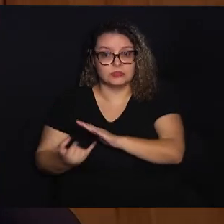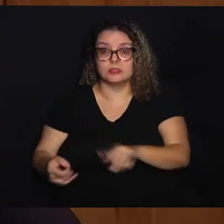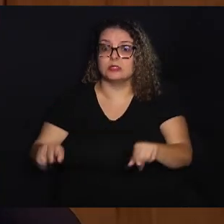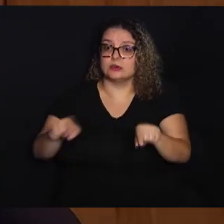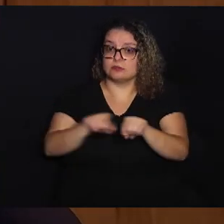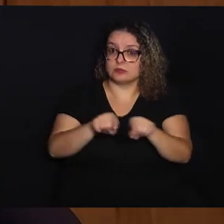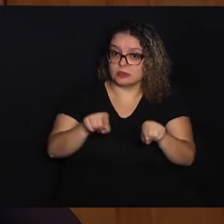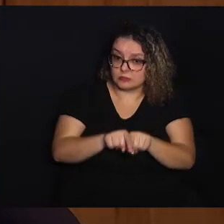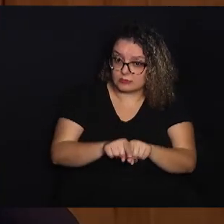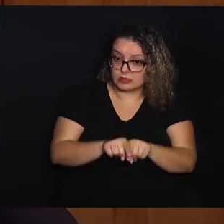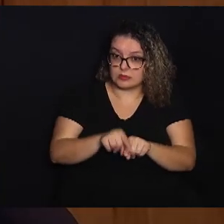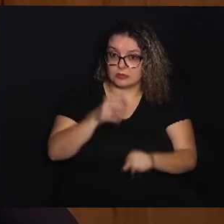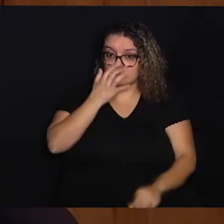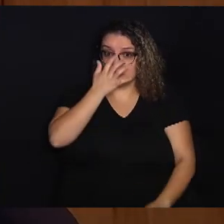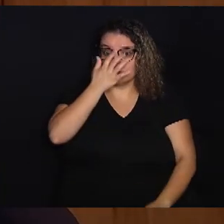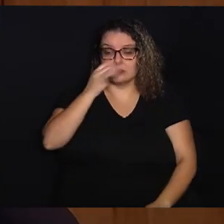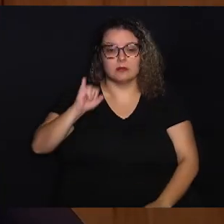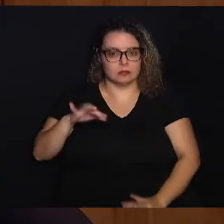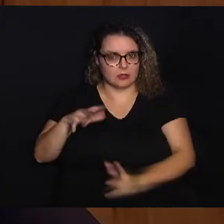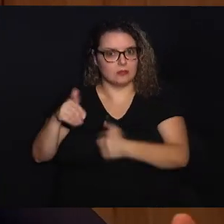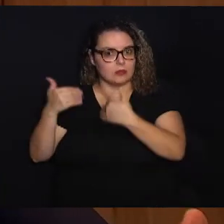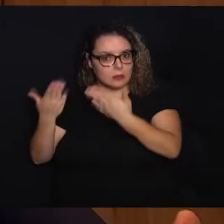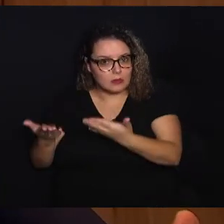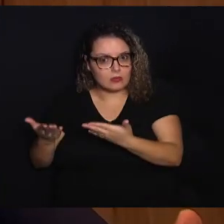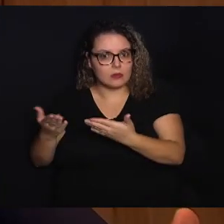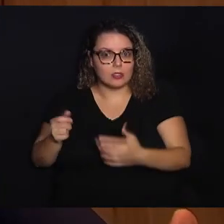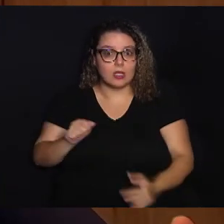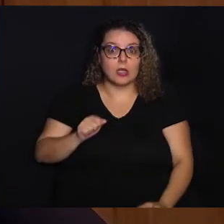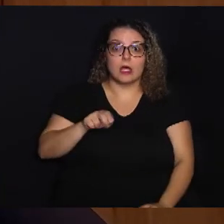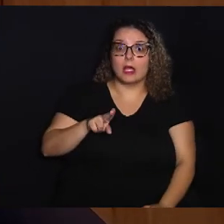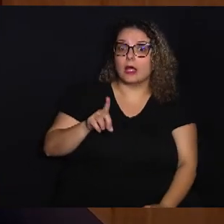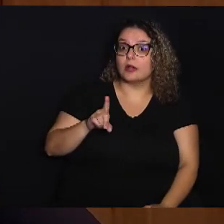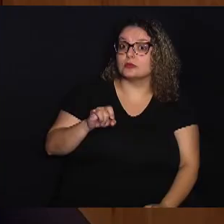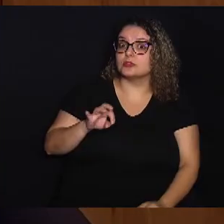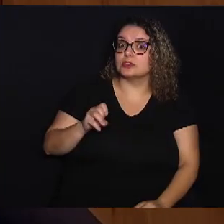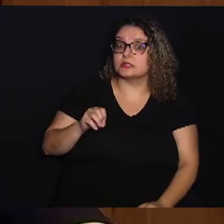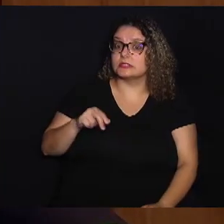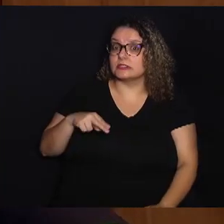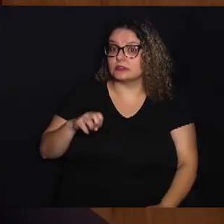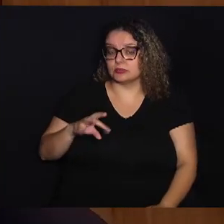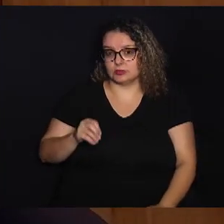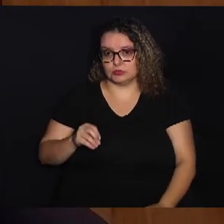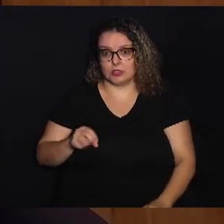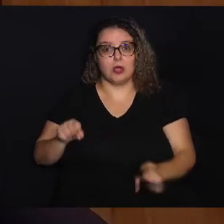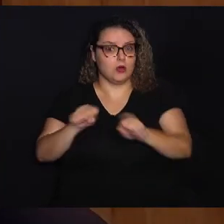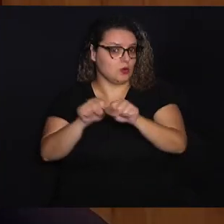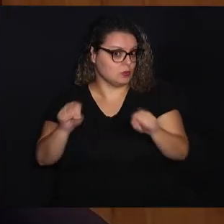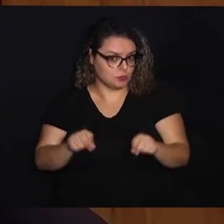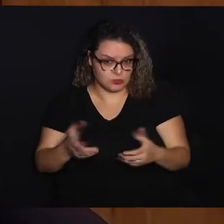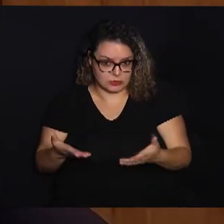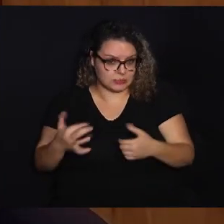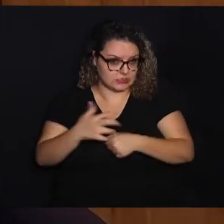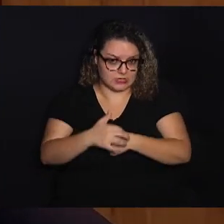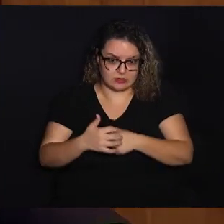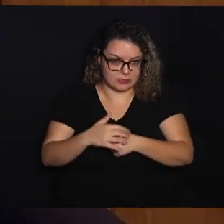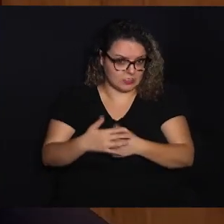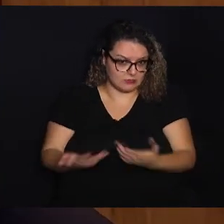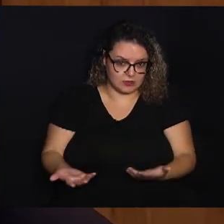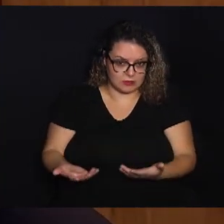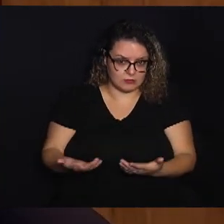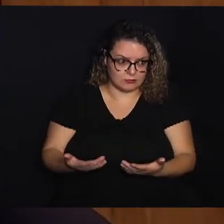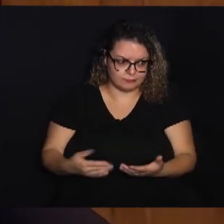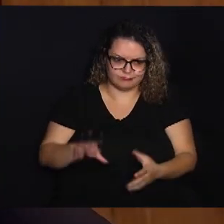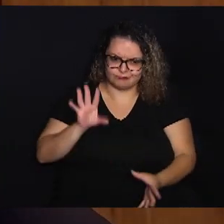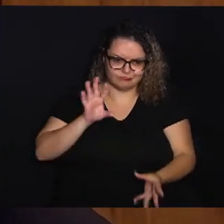inclusive internacionais, auditando o sistema eletrônico. E chegou-se